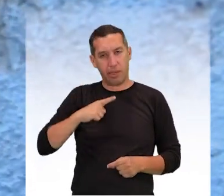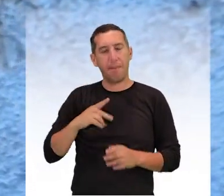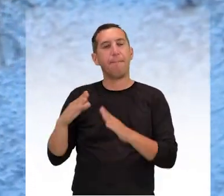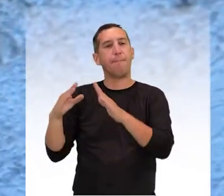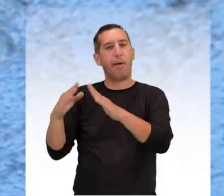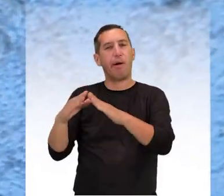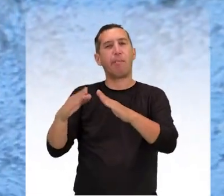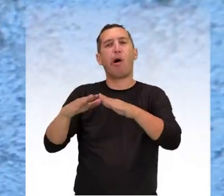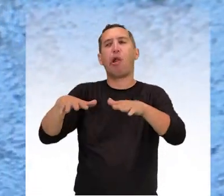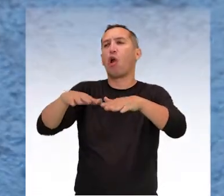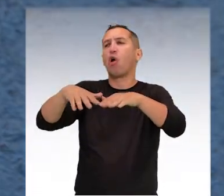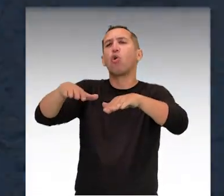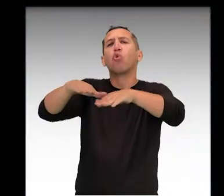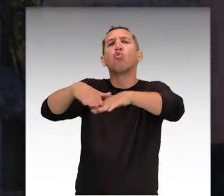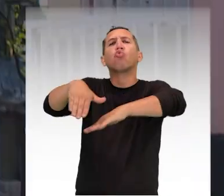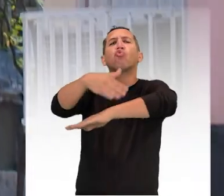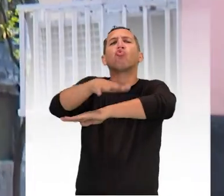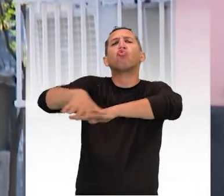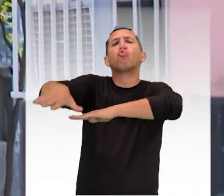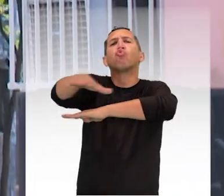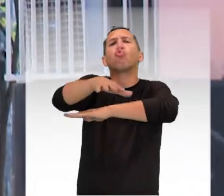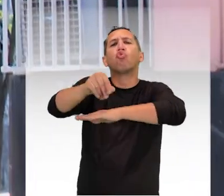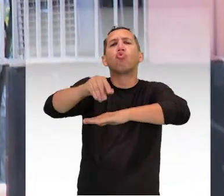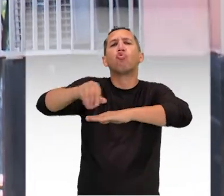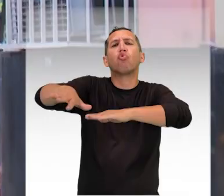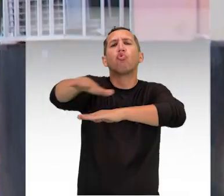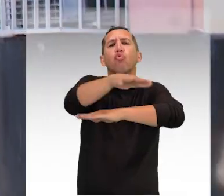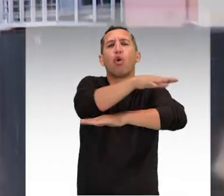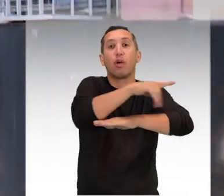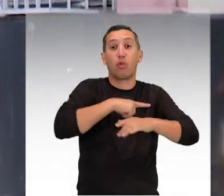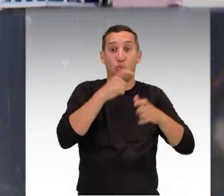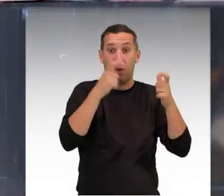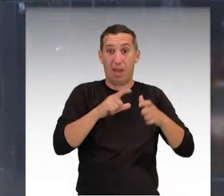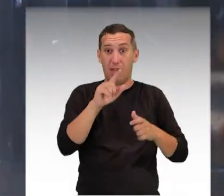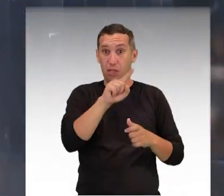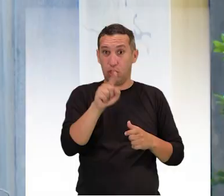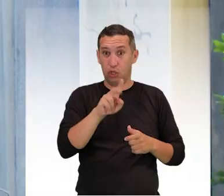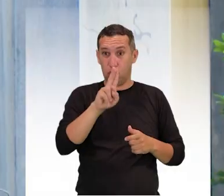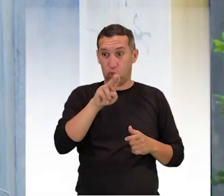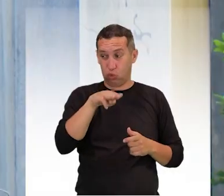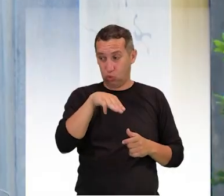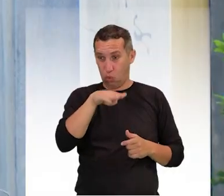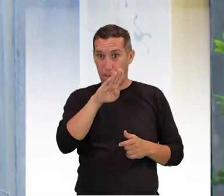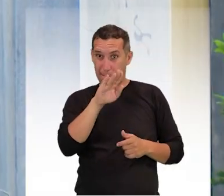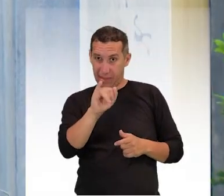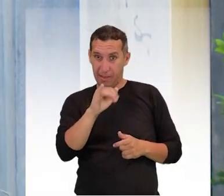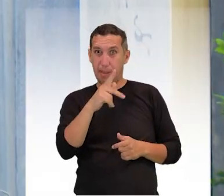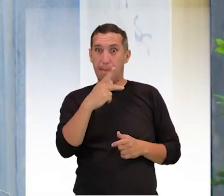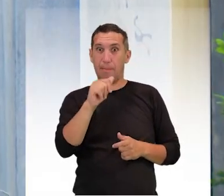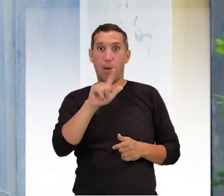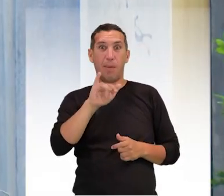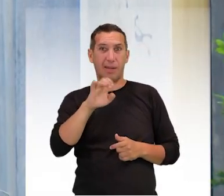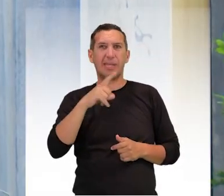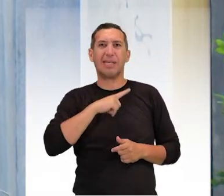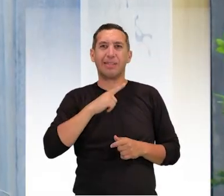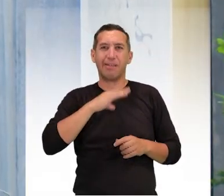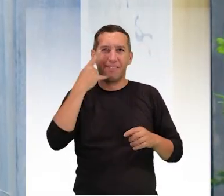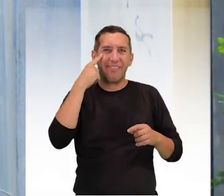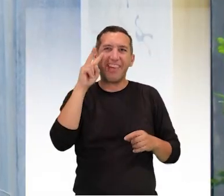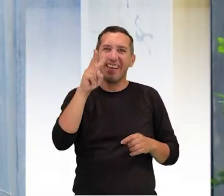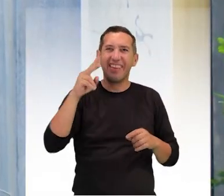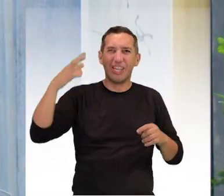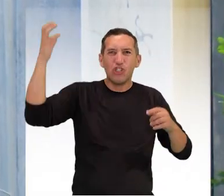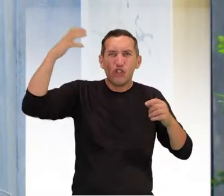vivem nessas condições. E é no centro do Rio que fica a ocupação Zumbi dos Palmares. Nas janelas, lençóis protegem